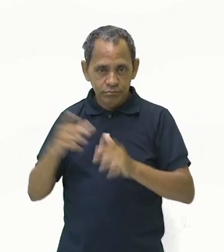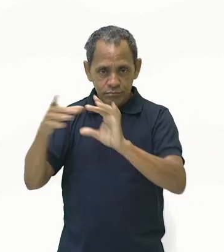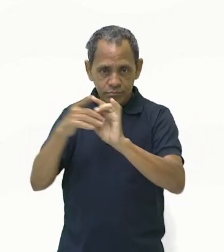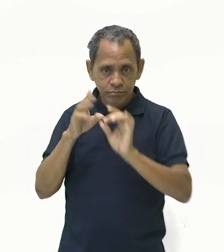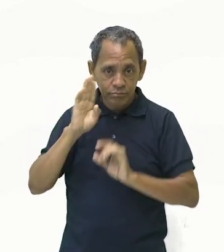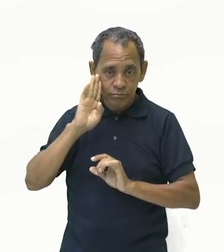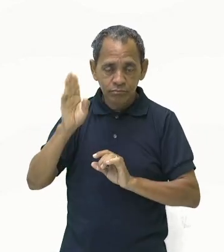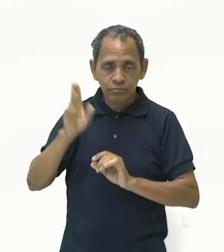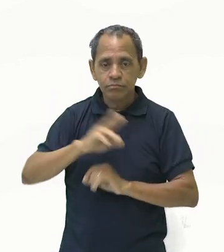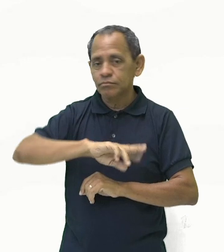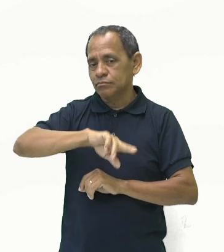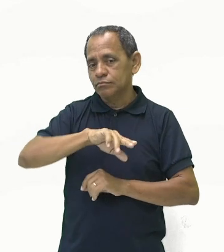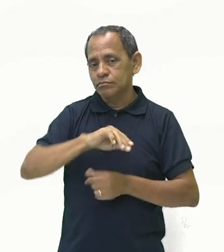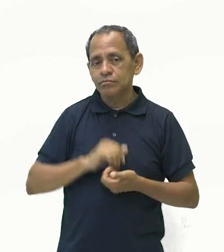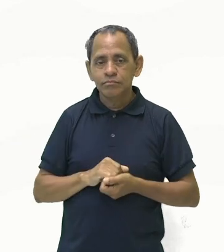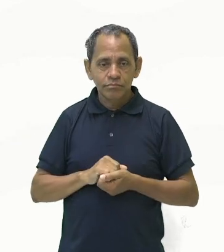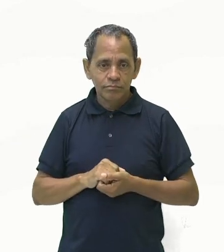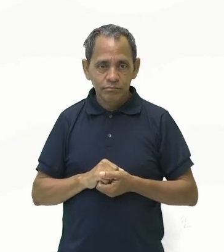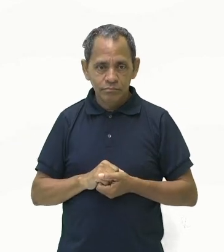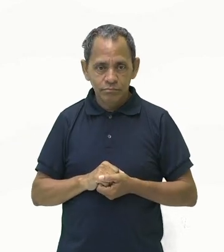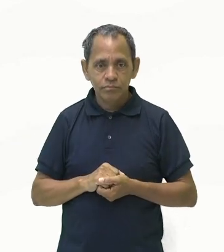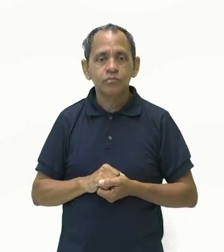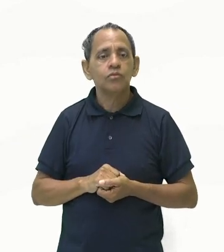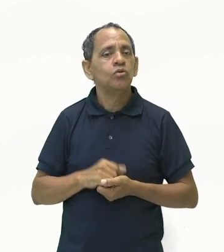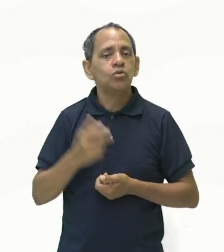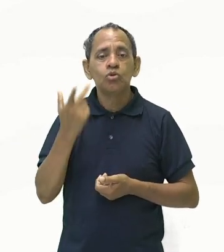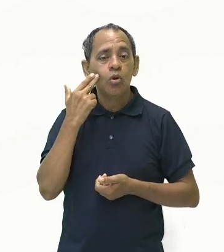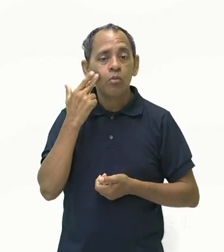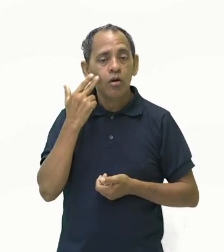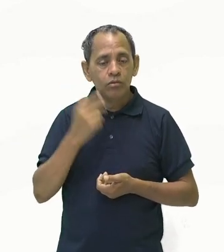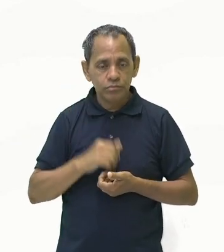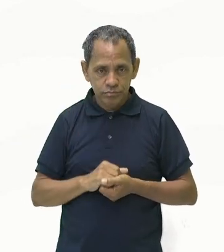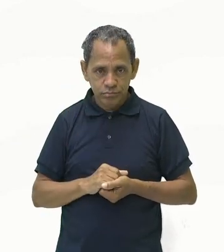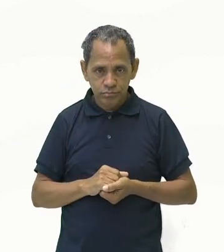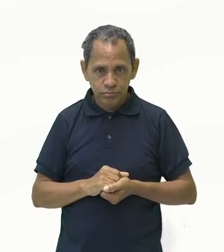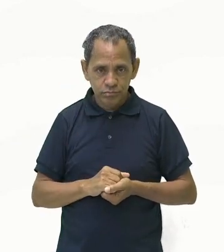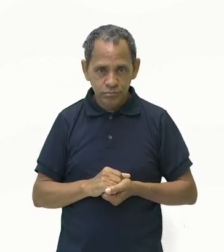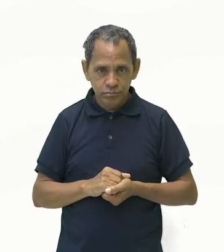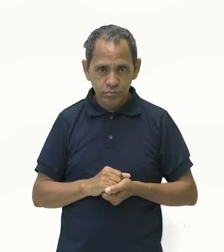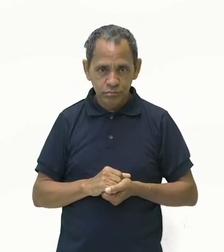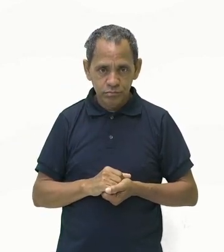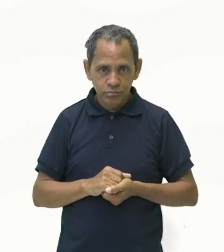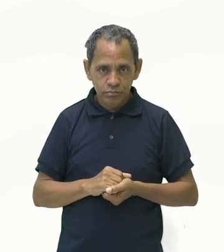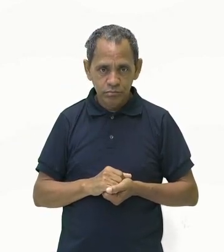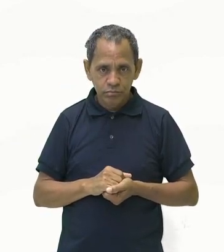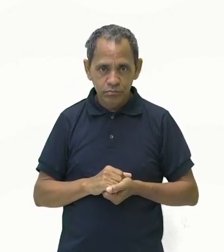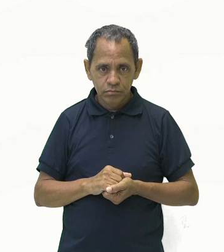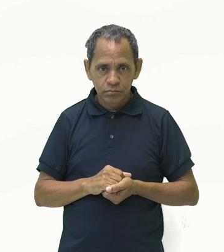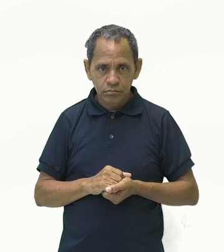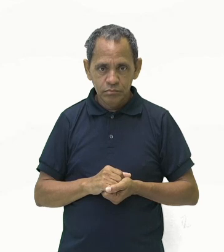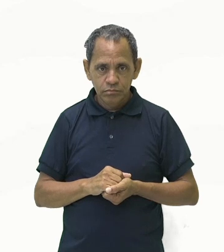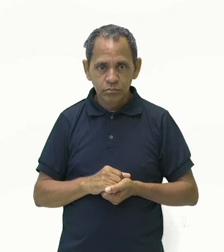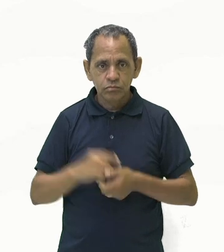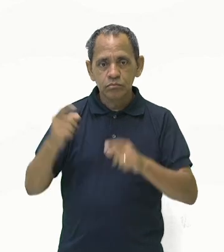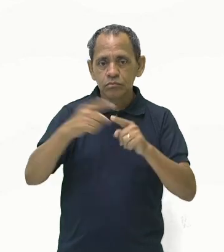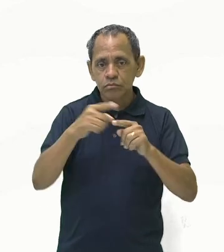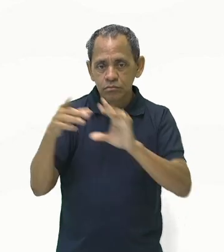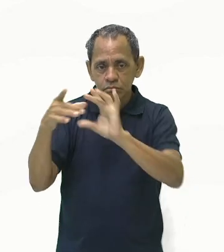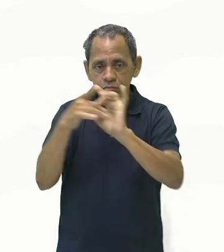ramificado, então ela é normal. Em relação ao tipo de